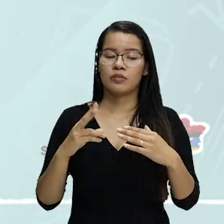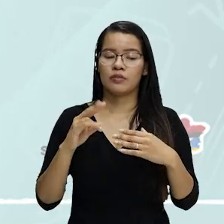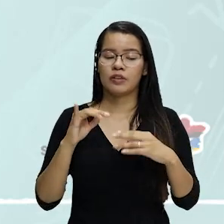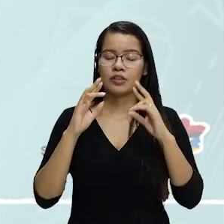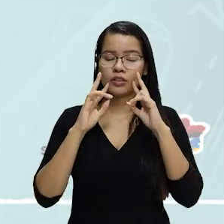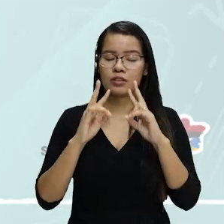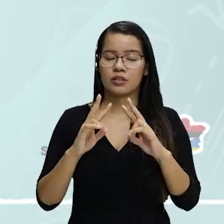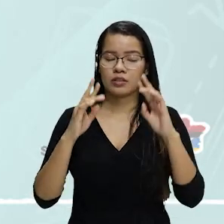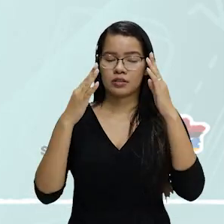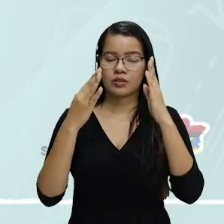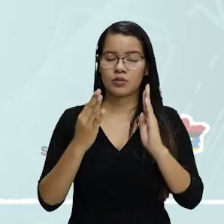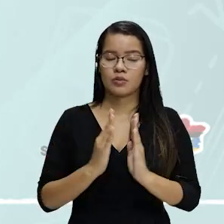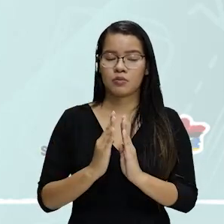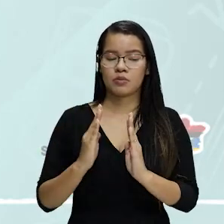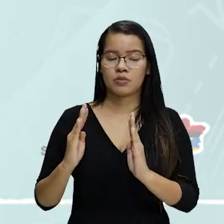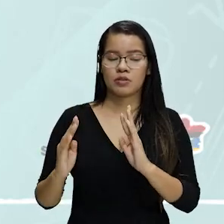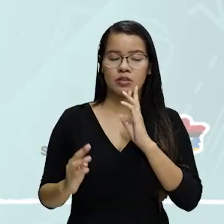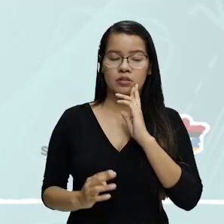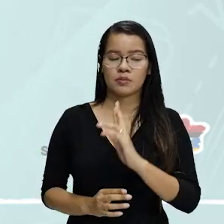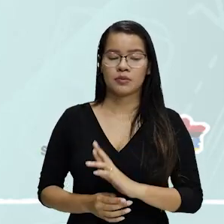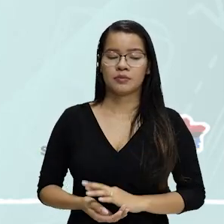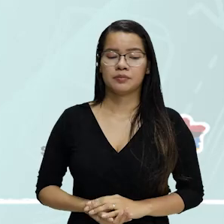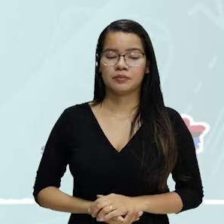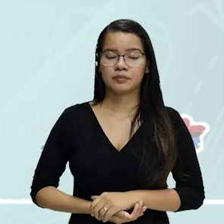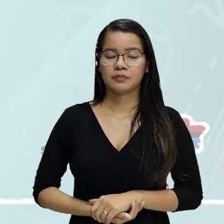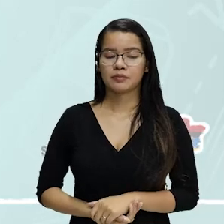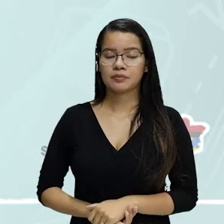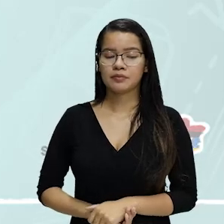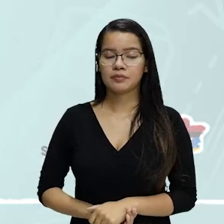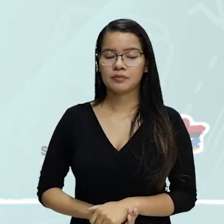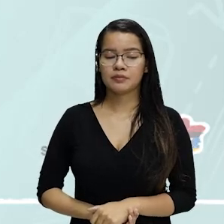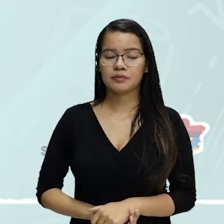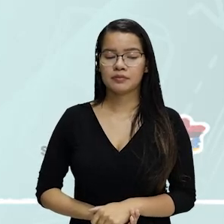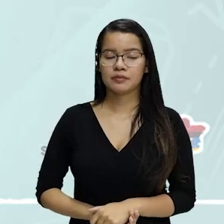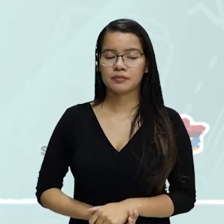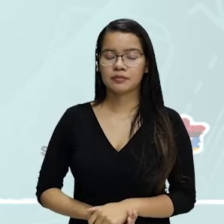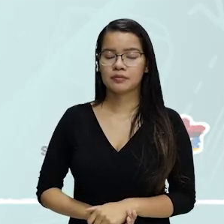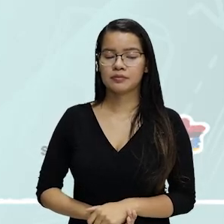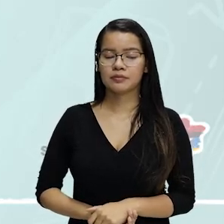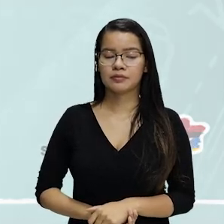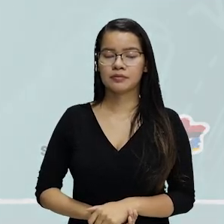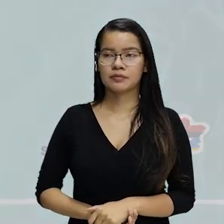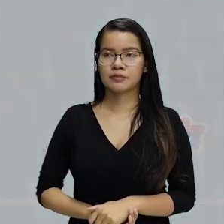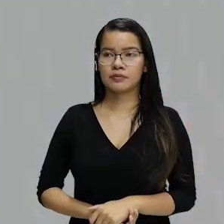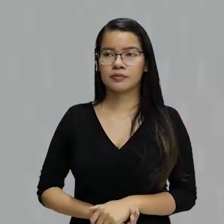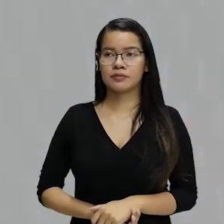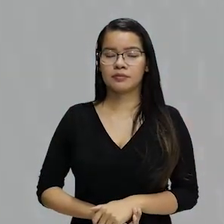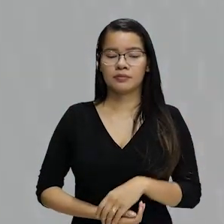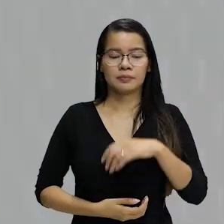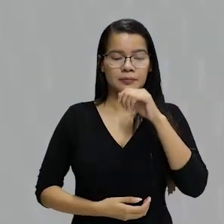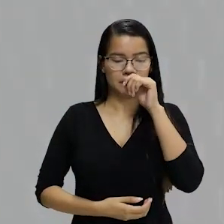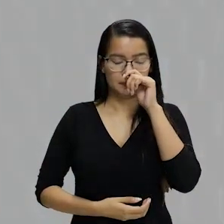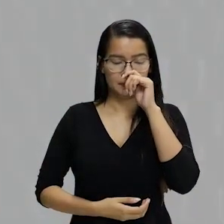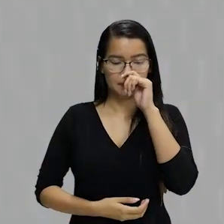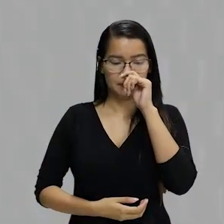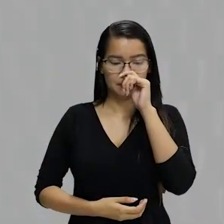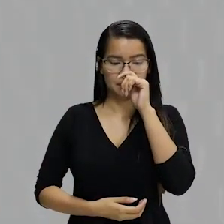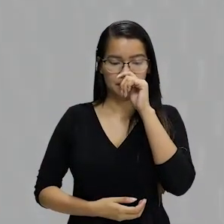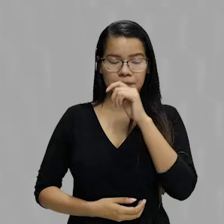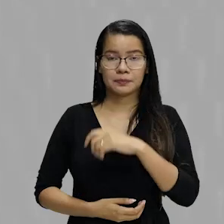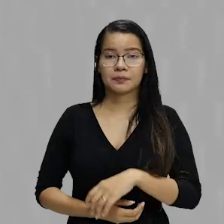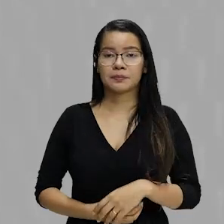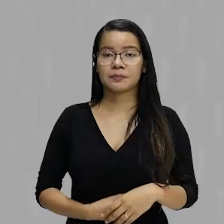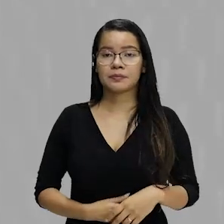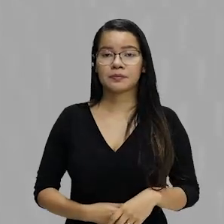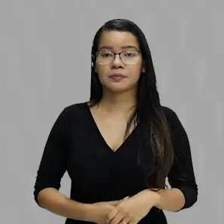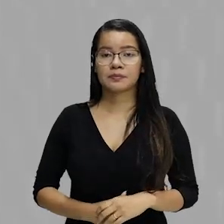Netuno gasoso, Urano gasoso, Saturno gasoso, Mercúrio rochoso, Júpiter gasoso e Marte rochoso. Já